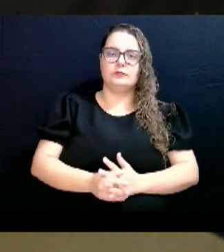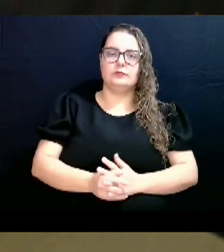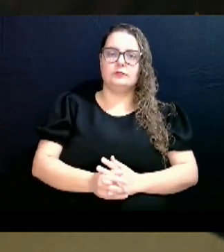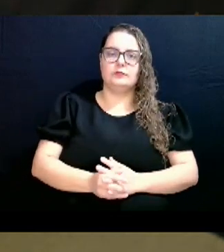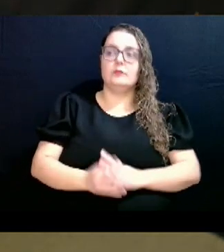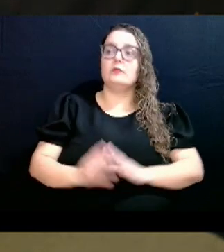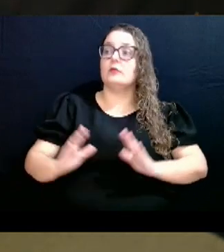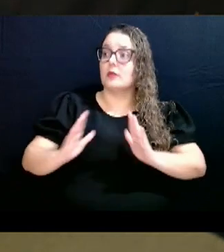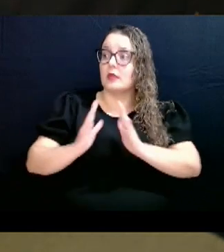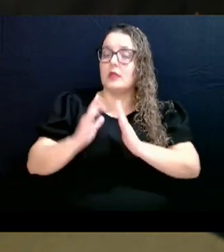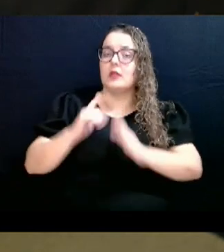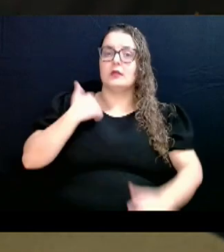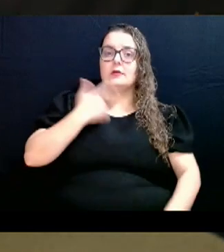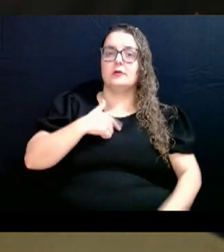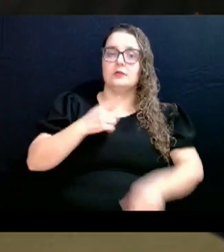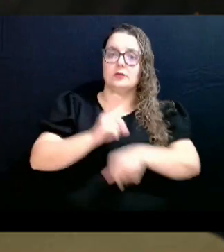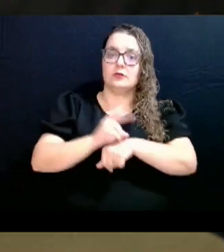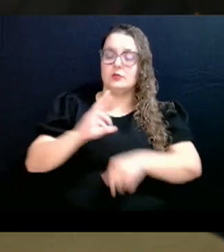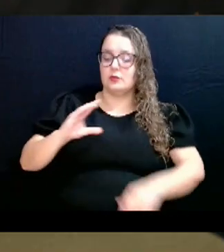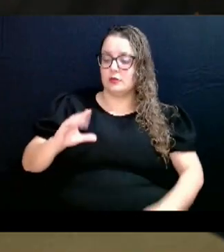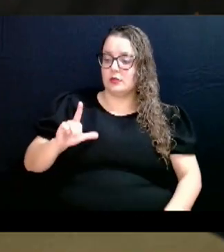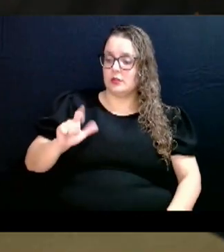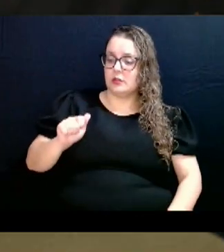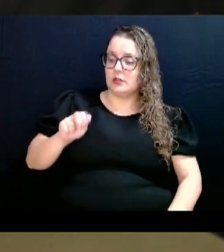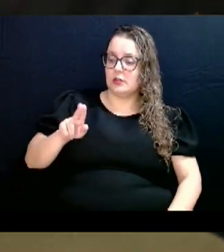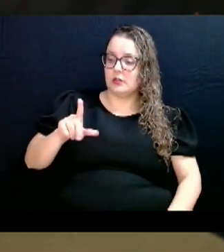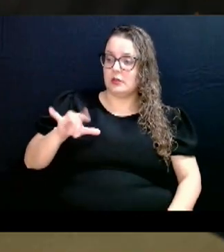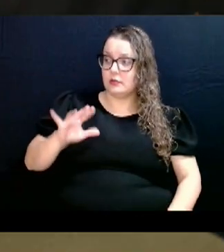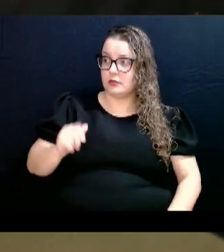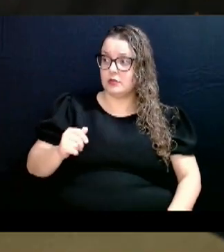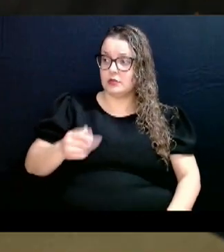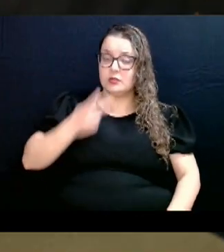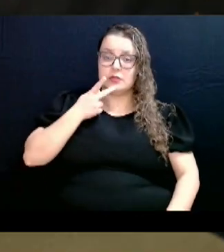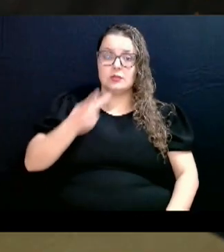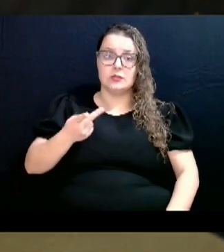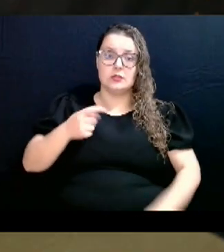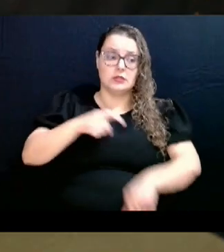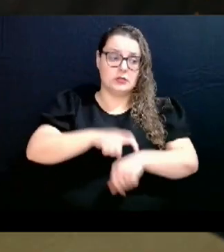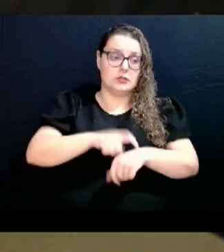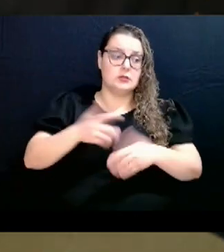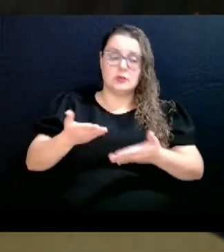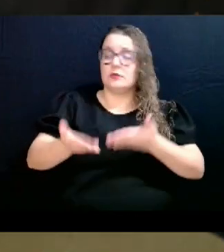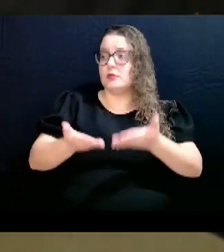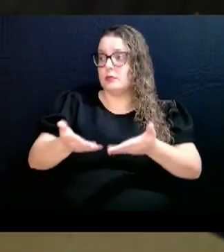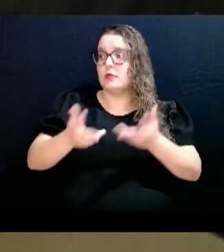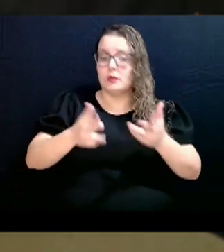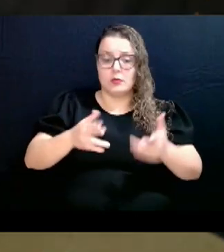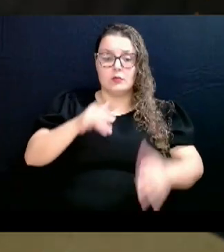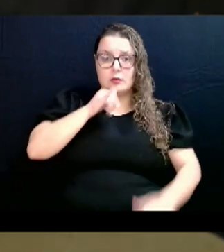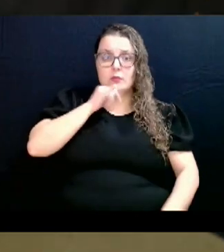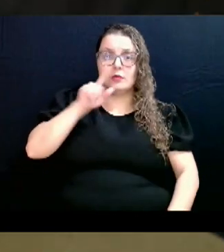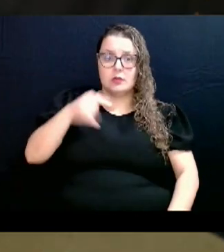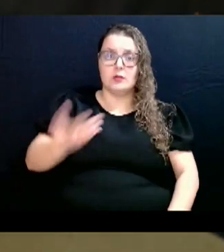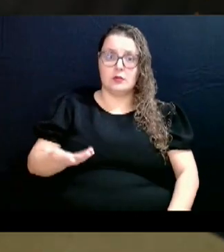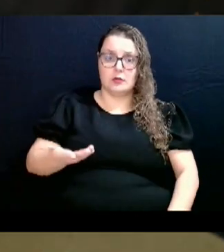nossa doutora Cláudia disse, e dessa situação que a gente está tratando hoje como exemplo, que é o caso do menino